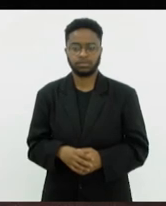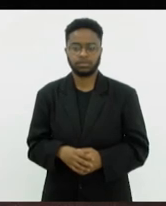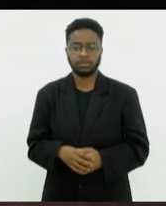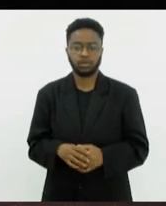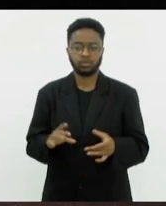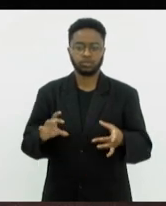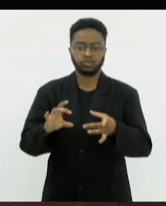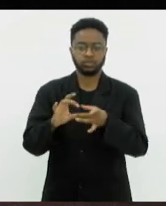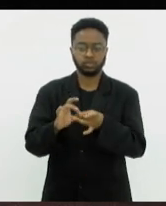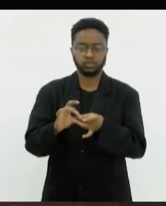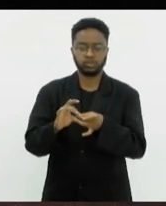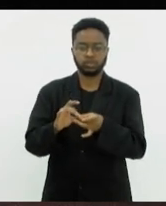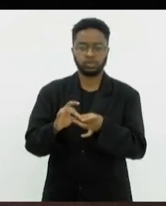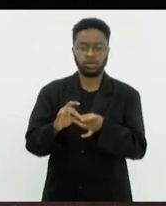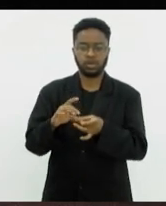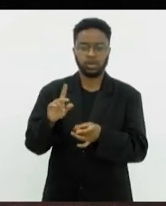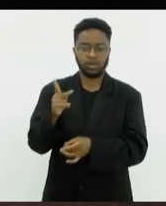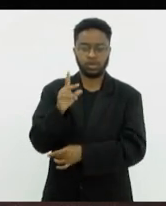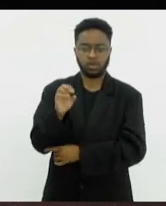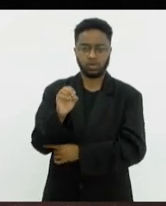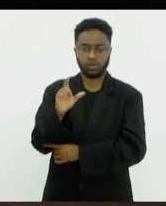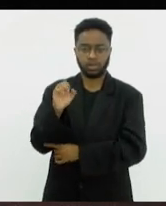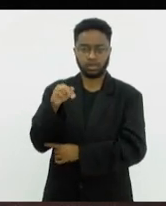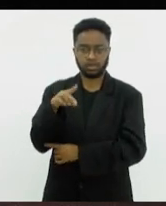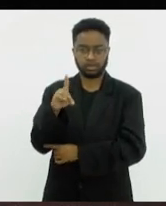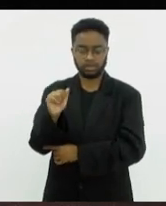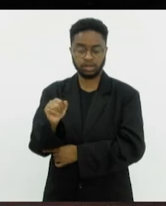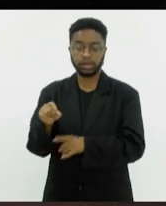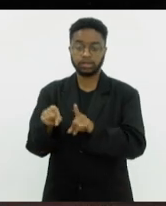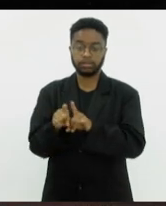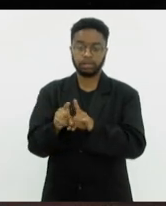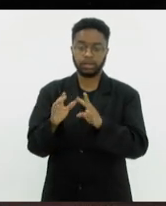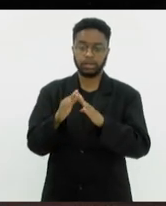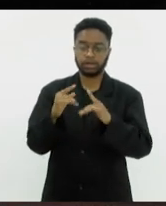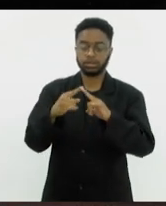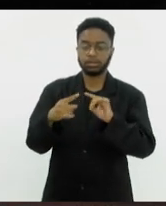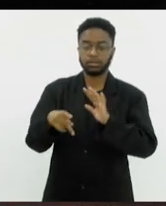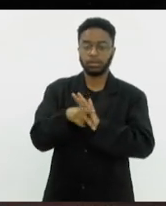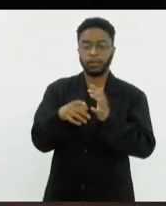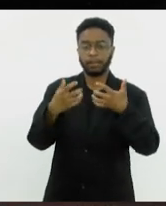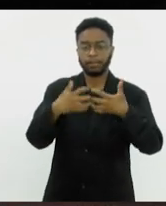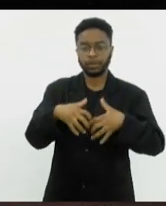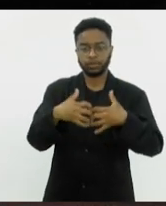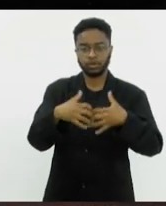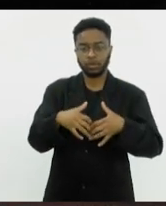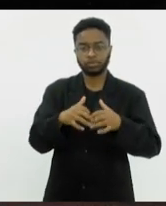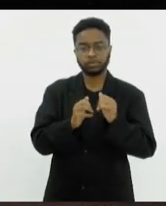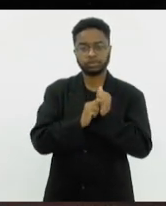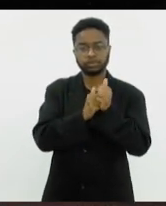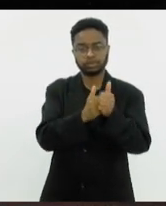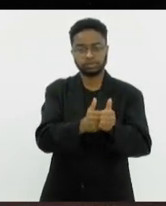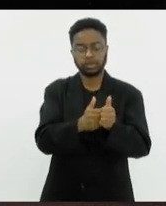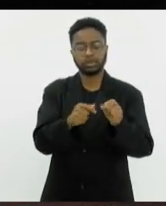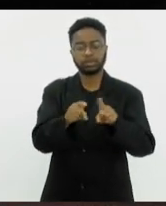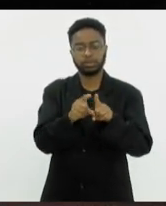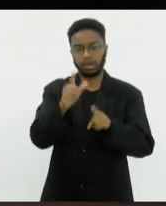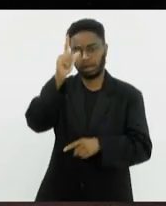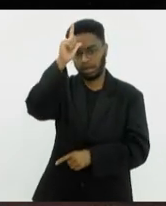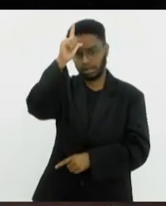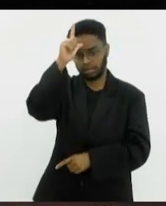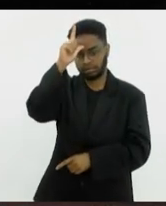holandesa. A matriz de Petrópolis tem uma vertente também